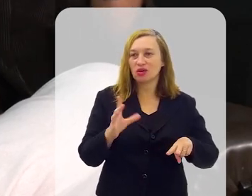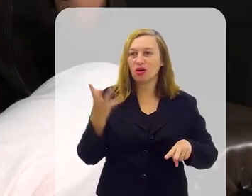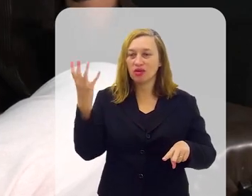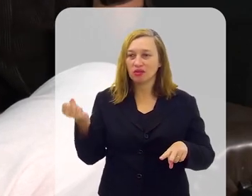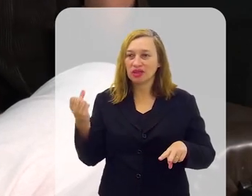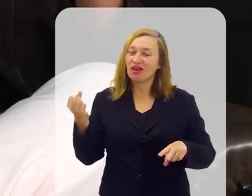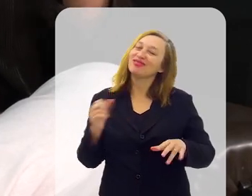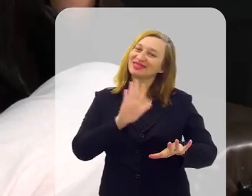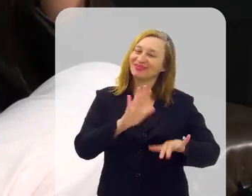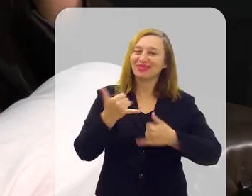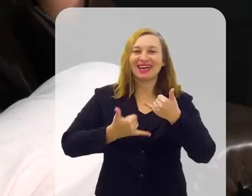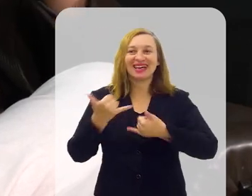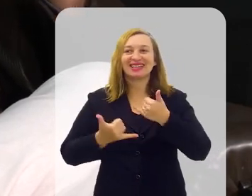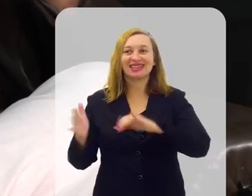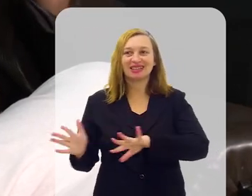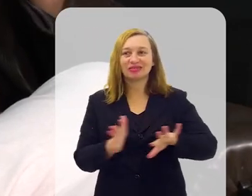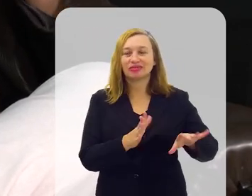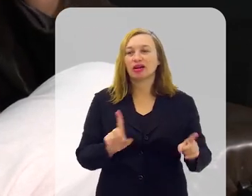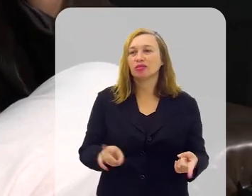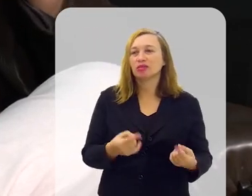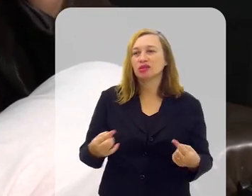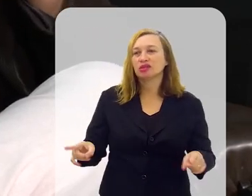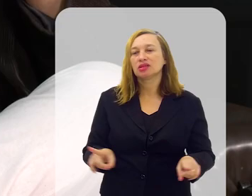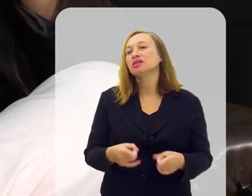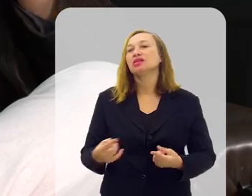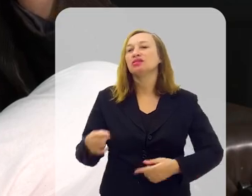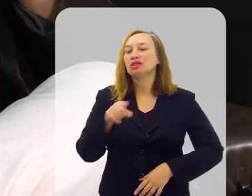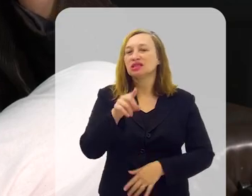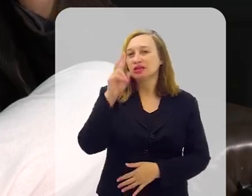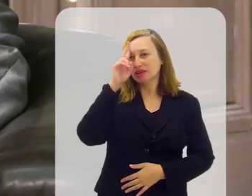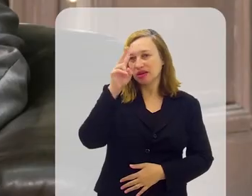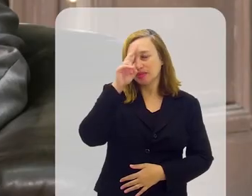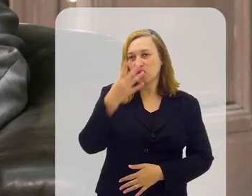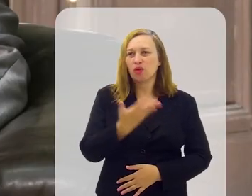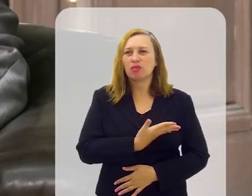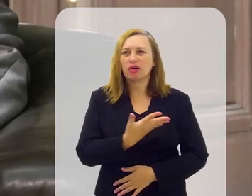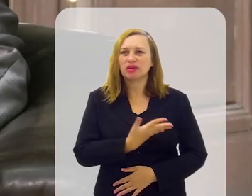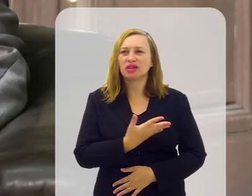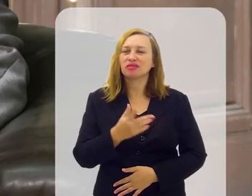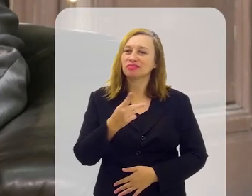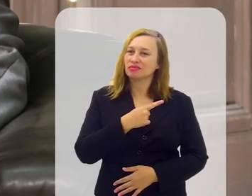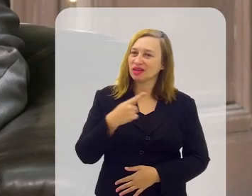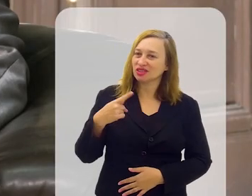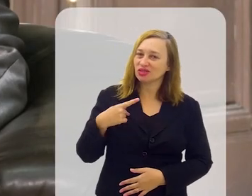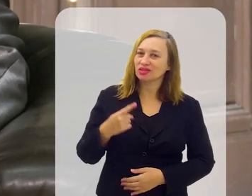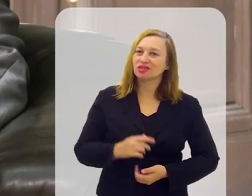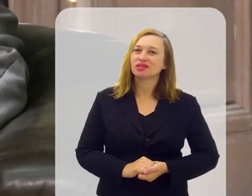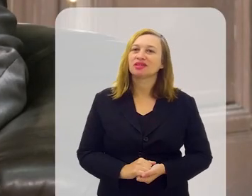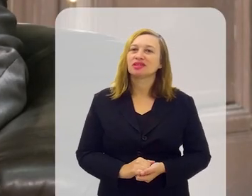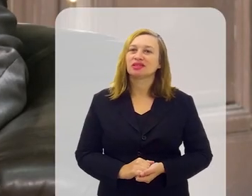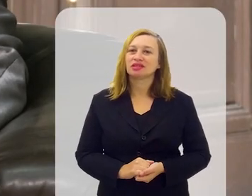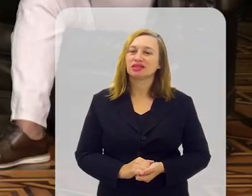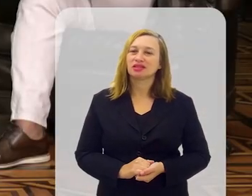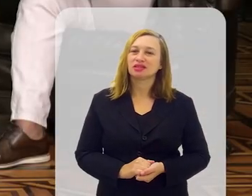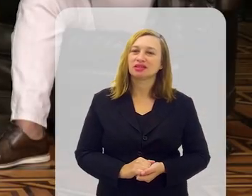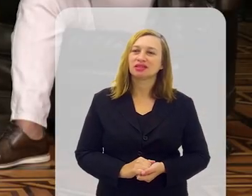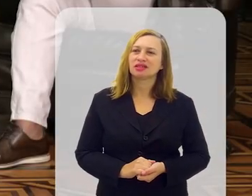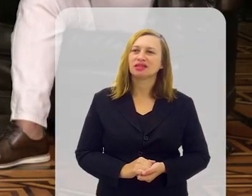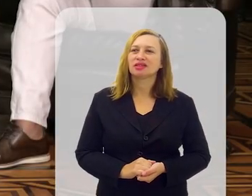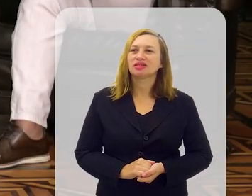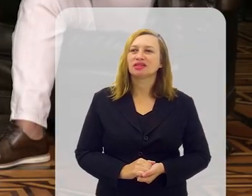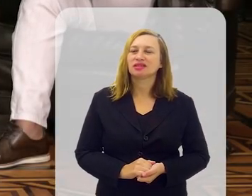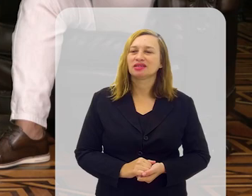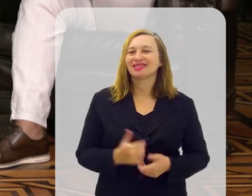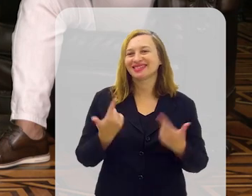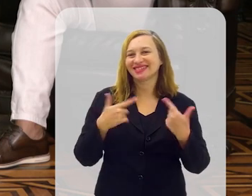Mas é apenas uma brincadeira. Meu bispo, me dá uma música. Você me lembrou, meu amado pastor... Vou pegar no